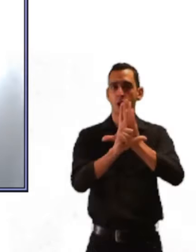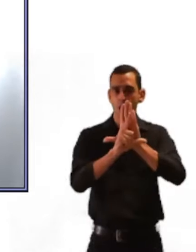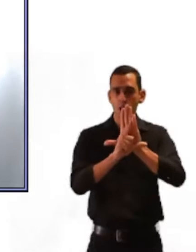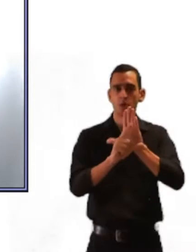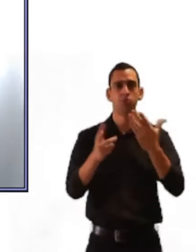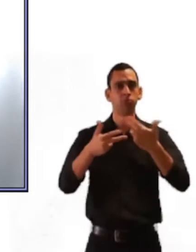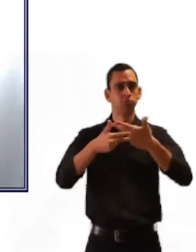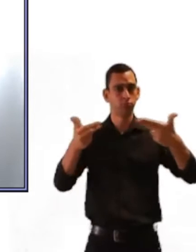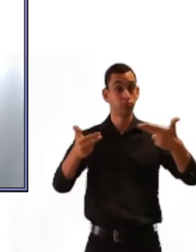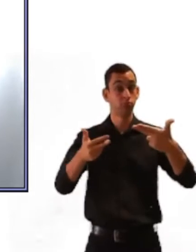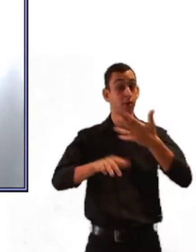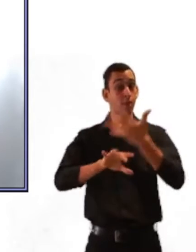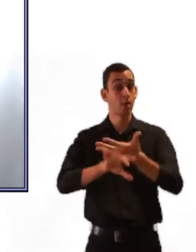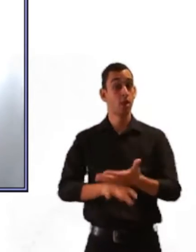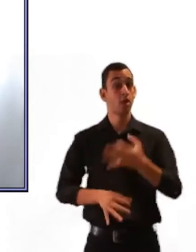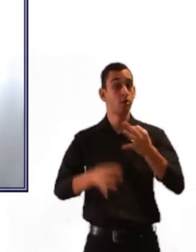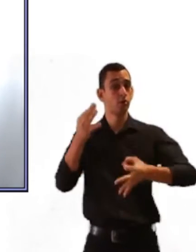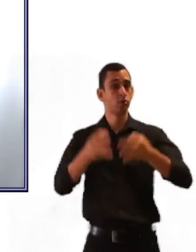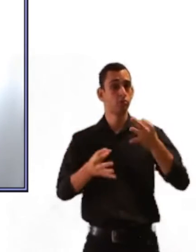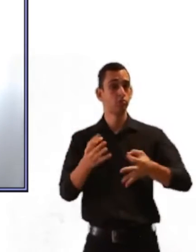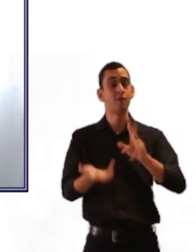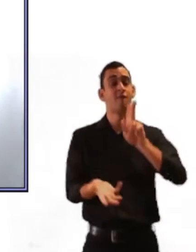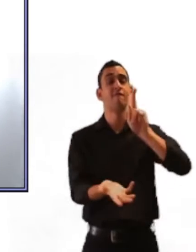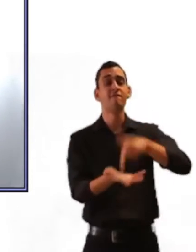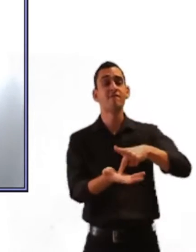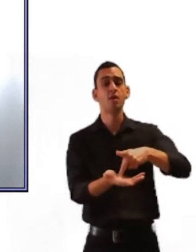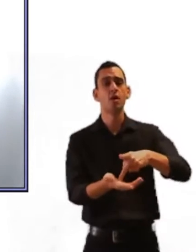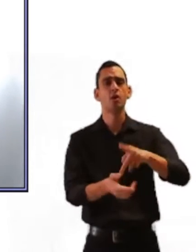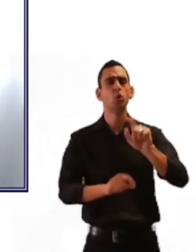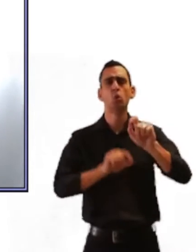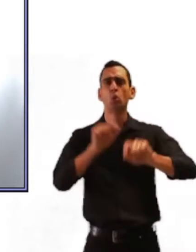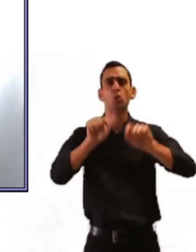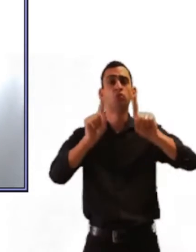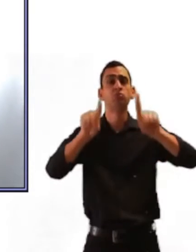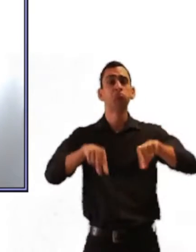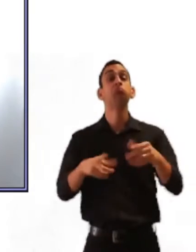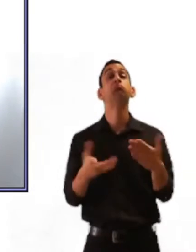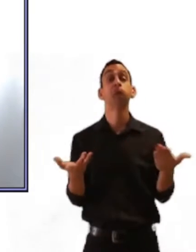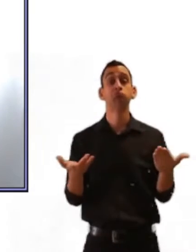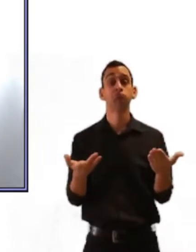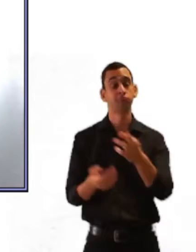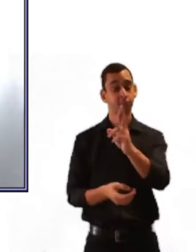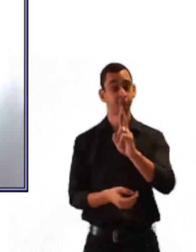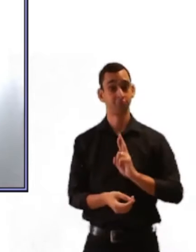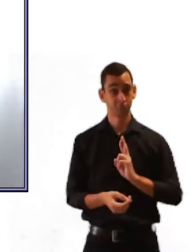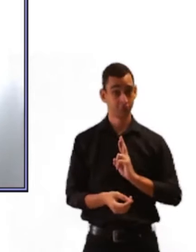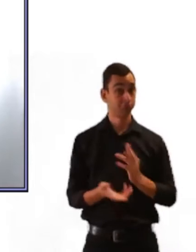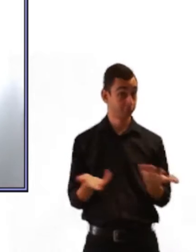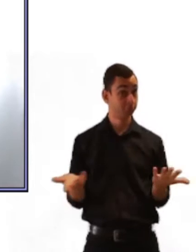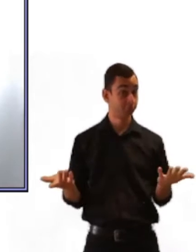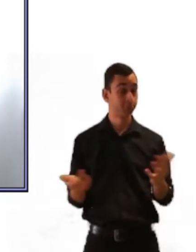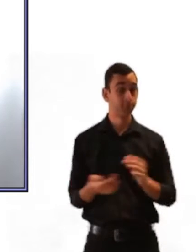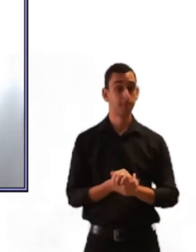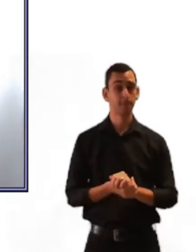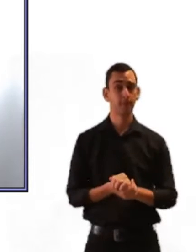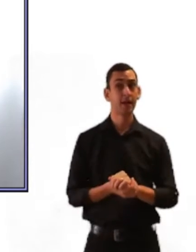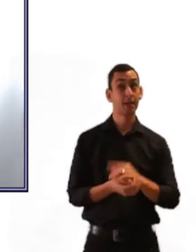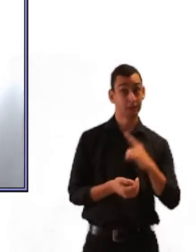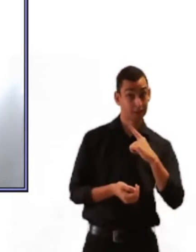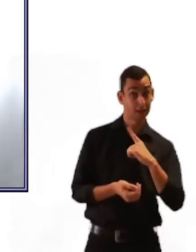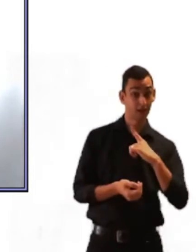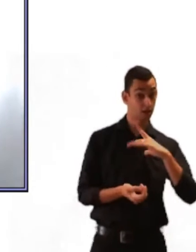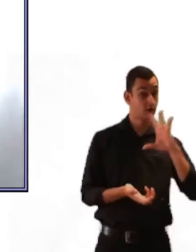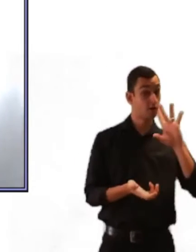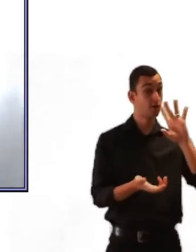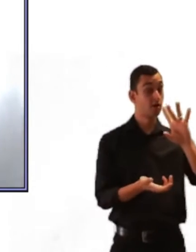jurídico ortodoxo, é o que é a verdade processual? A verdade processual, ela realmente existe ou ela